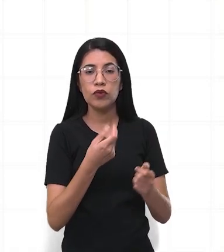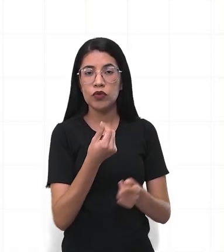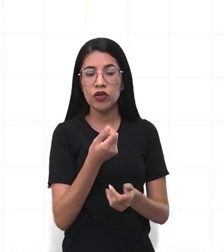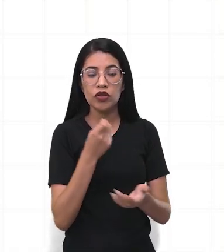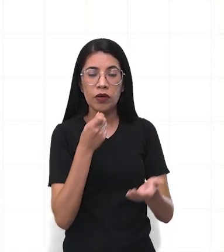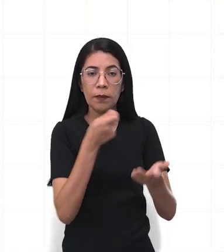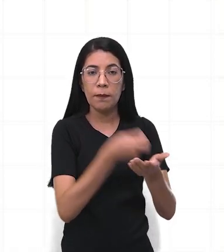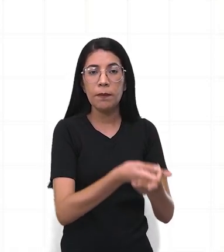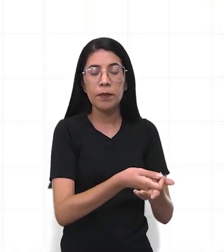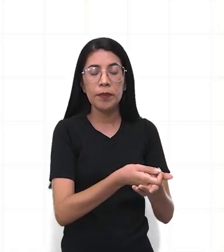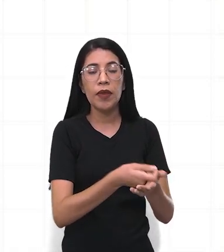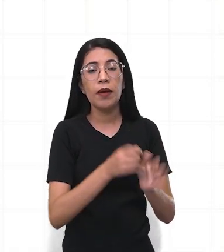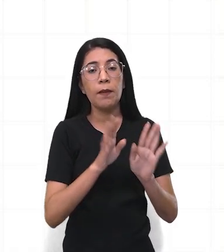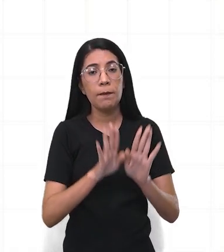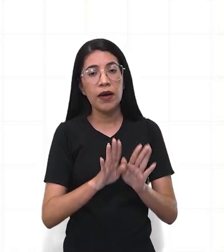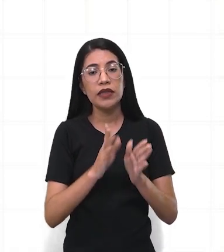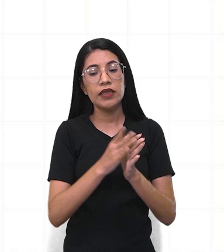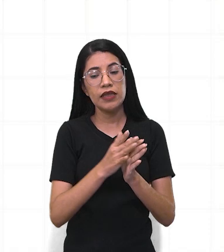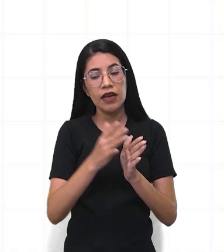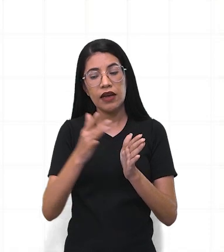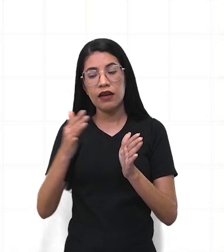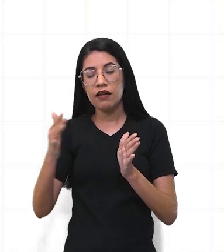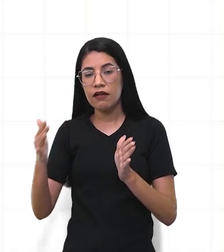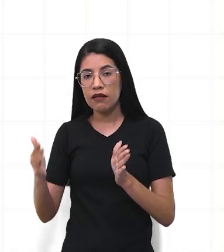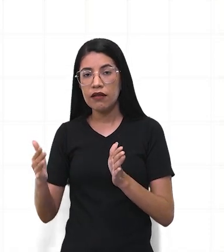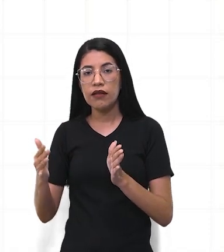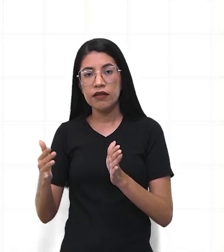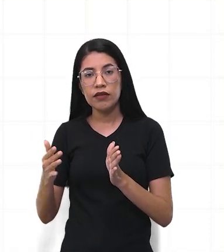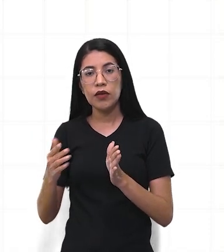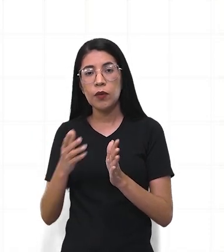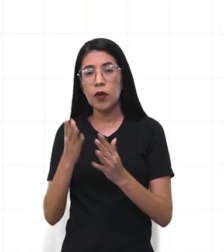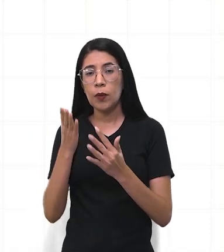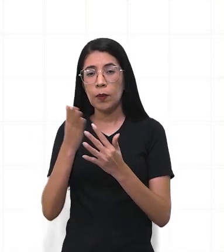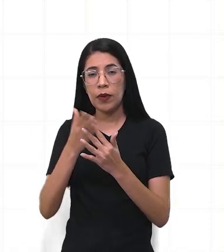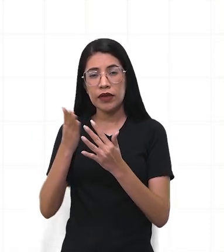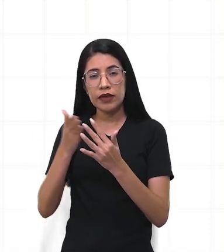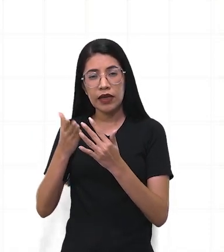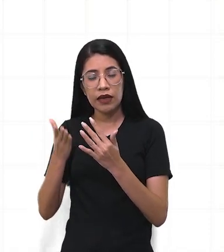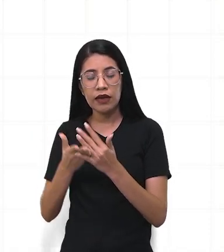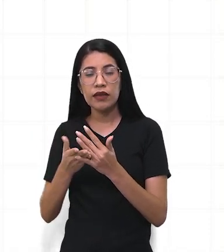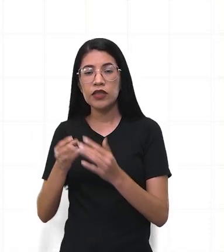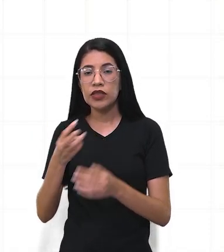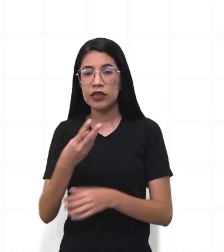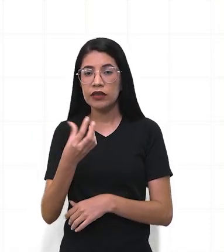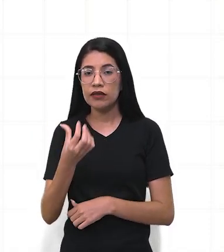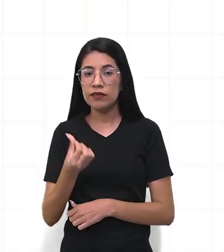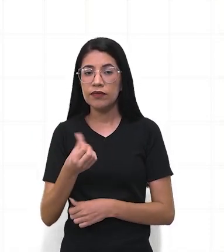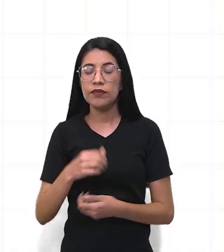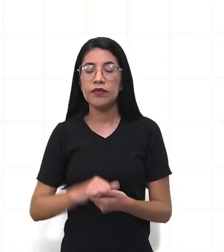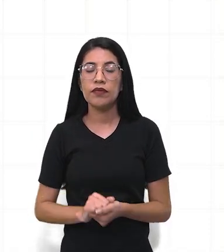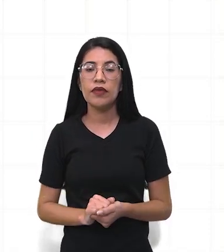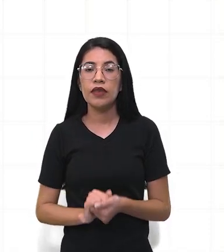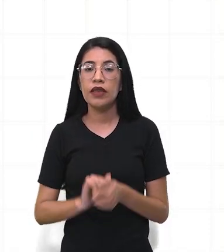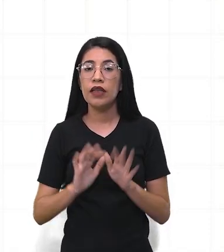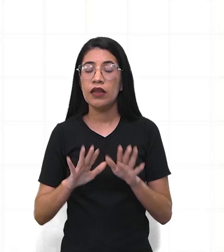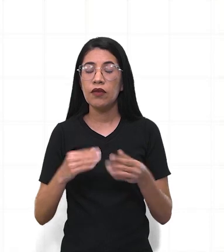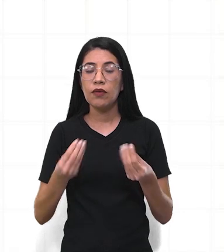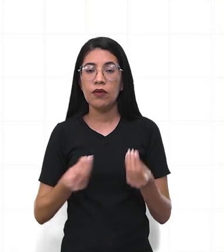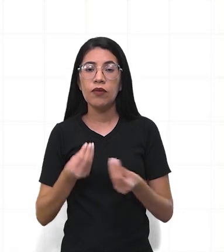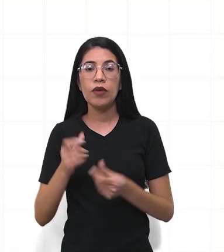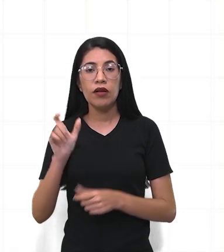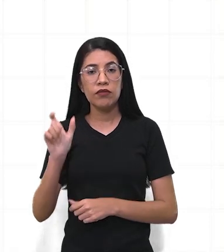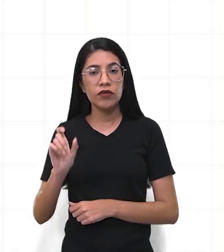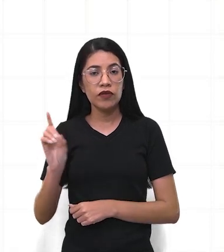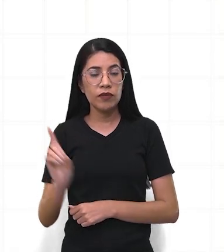Mas o veículo ele será financiado. Como o veículo será financiado, então a pessoa, o